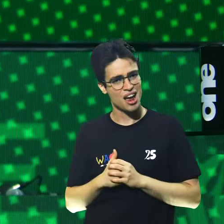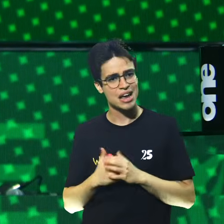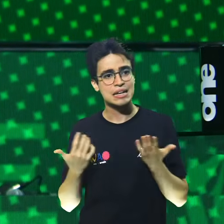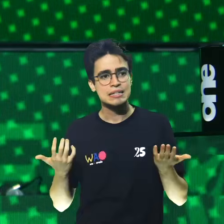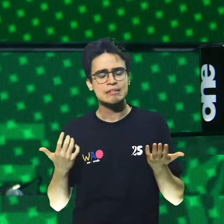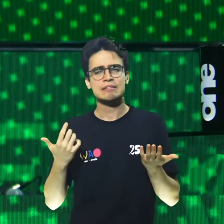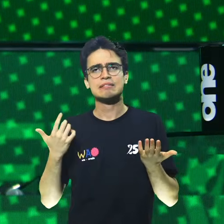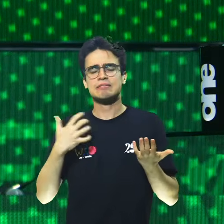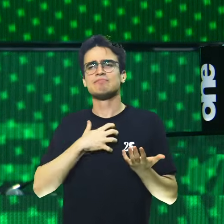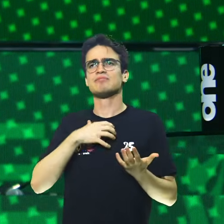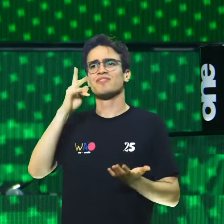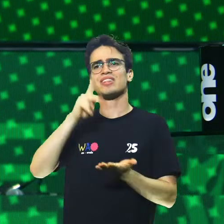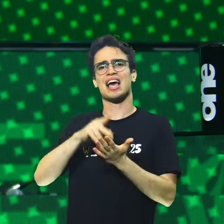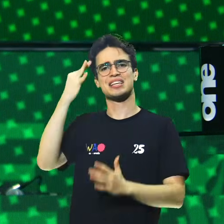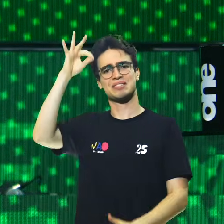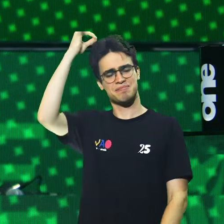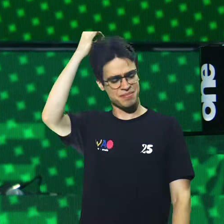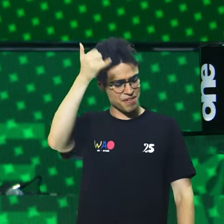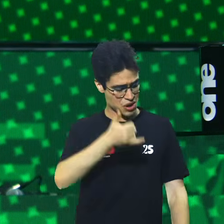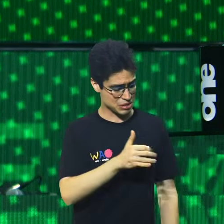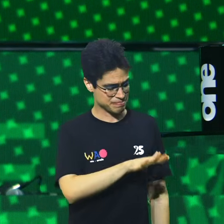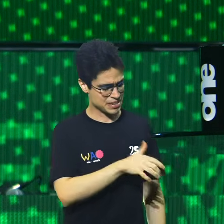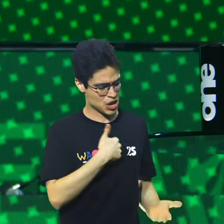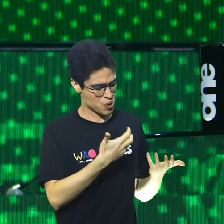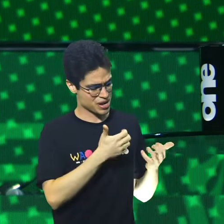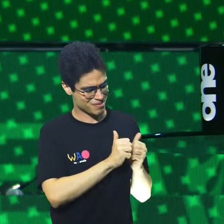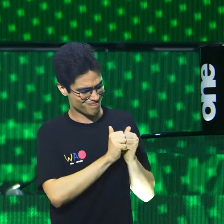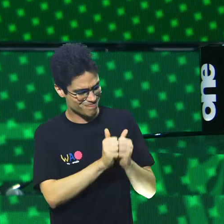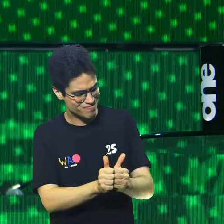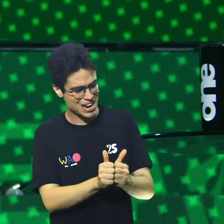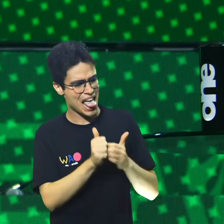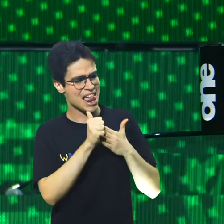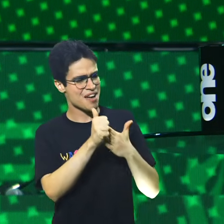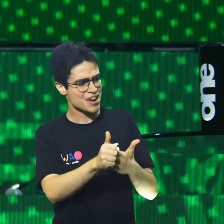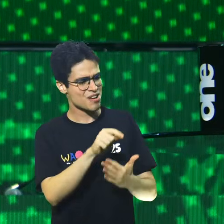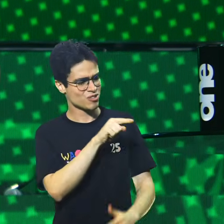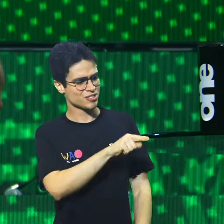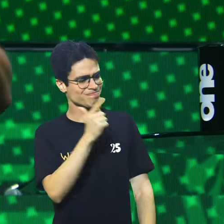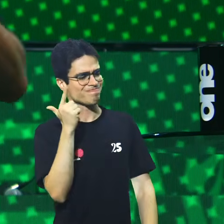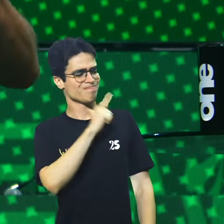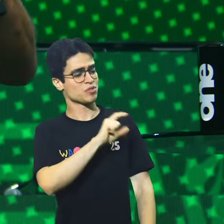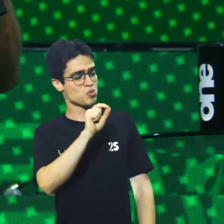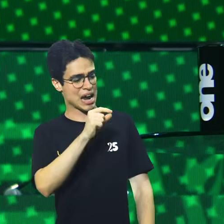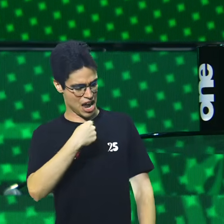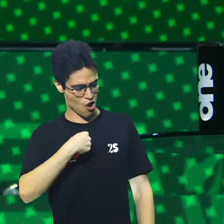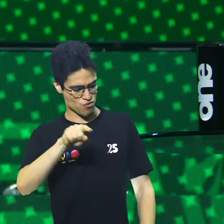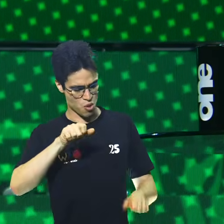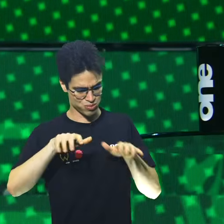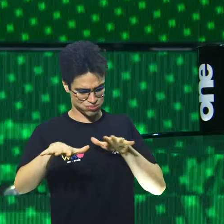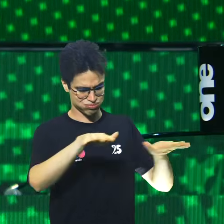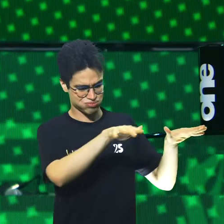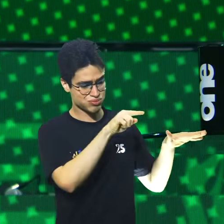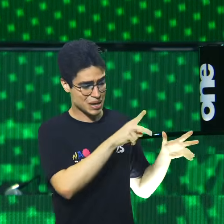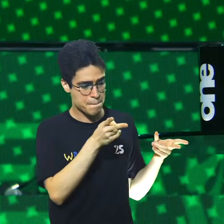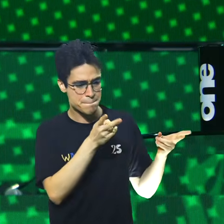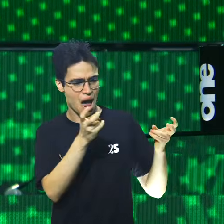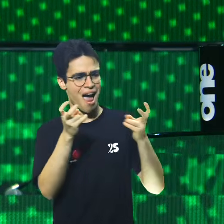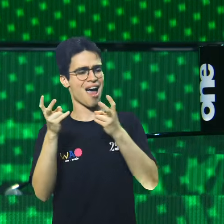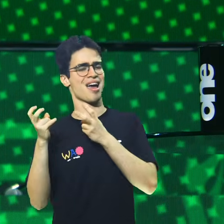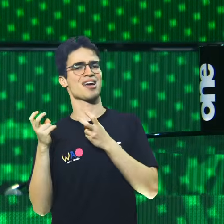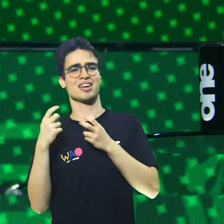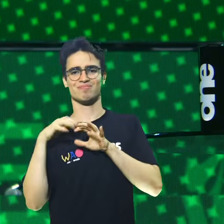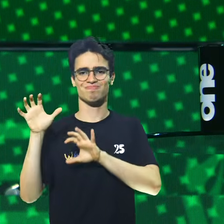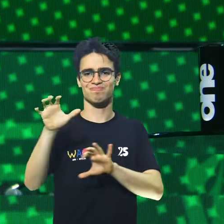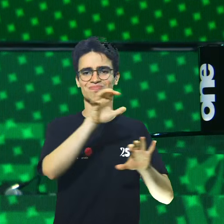senti o Espírito Santo realmente dizendo: Márcio, eu quero te conduzir, te levar a lugares que você vai perceber o meu movimento, o que eu estou fazendo